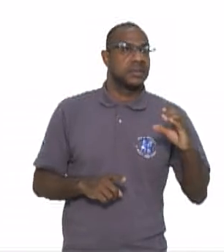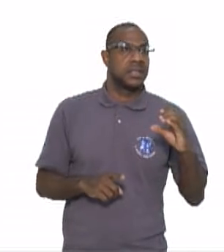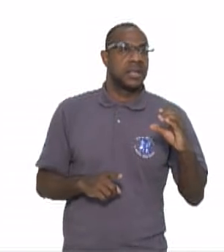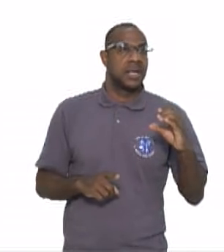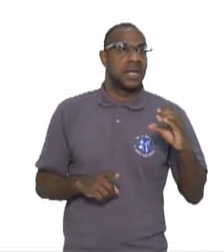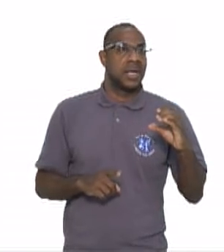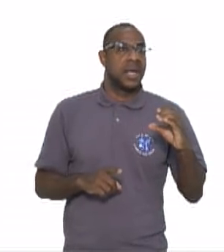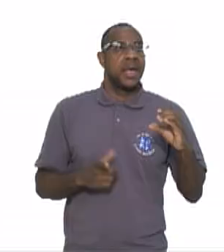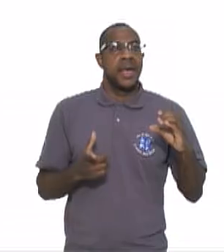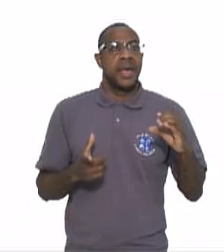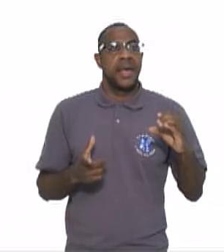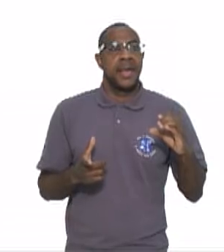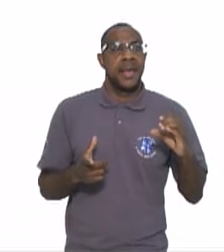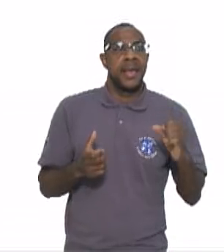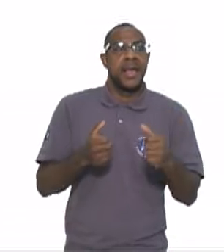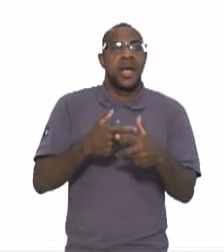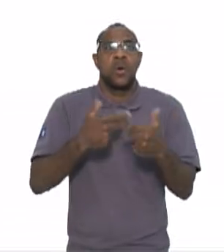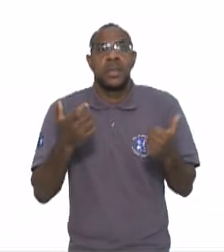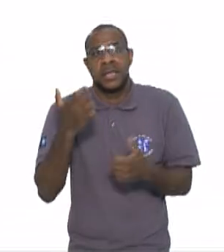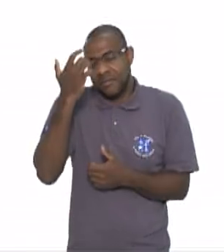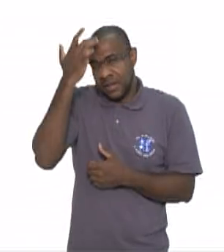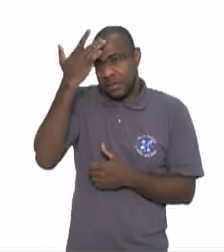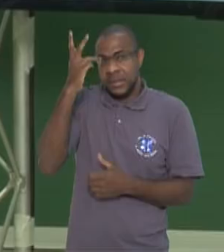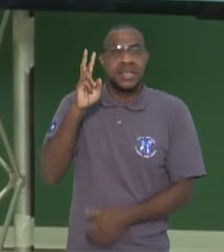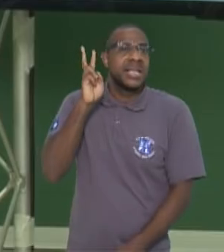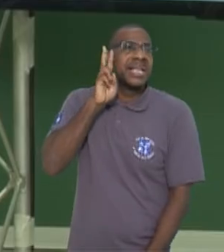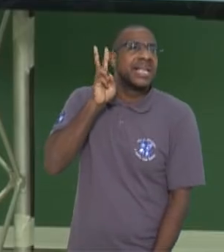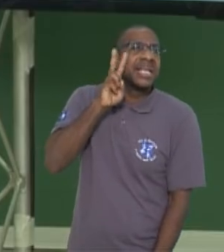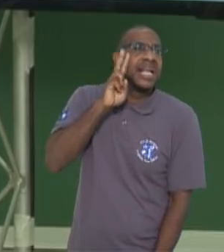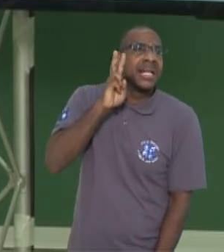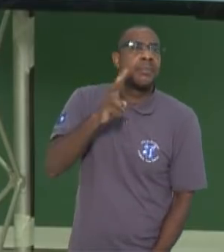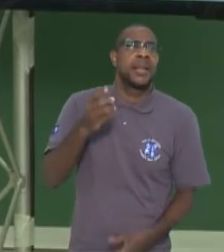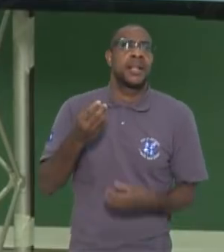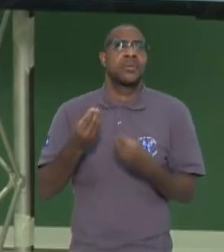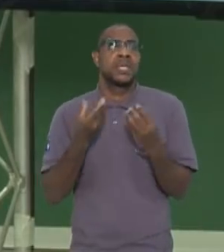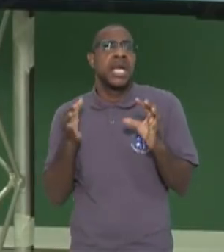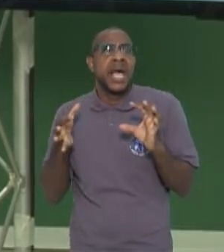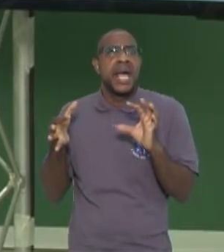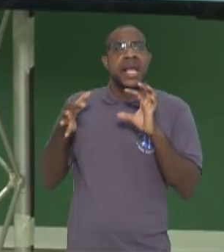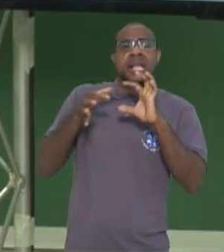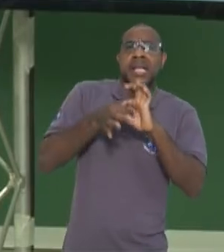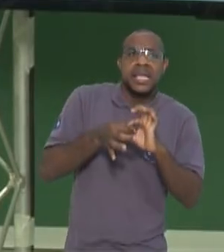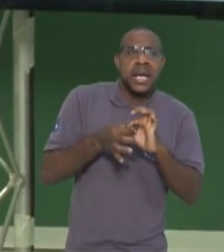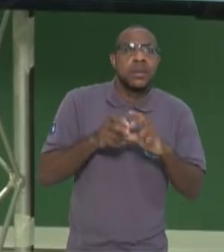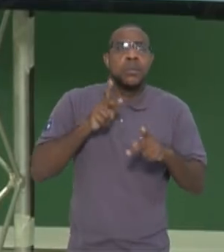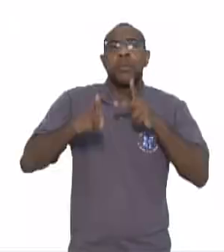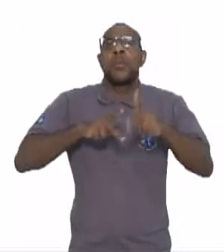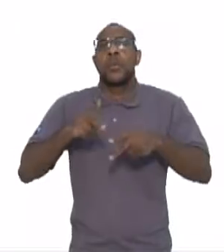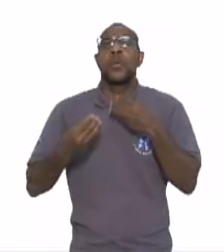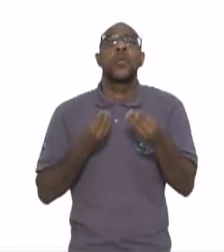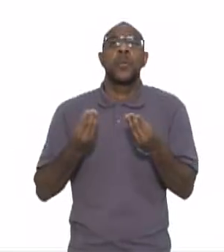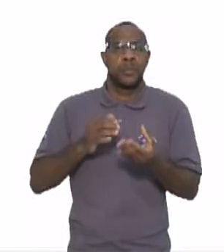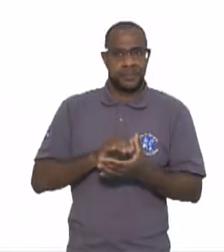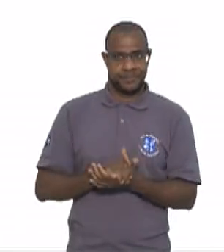amplo público, por ser ligado à indústria cultural. Já retornamos com a resposta correta.